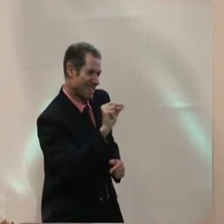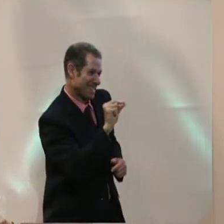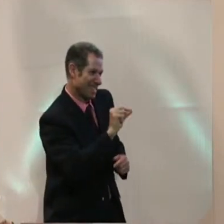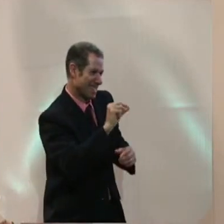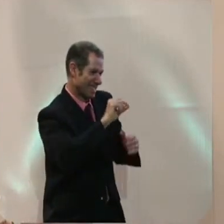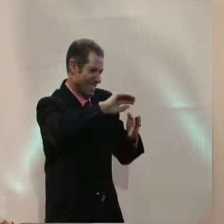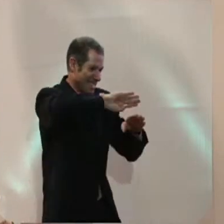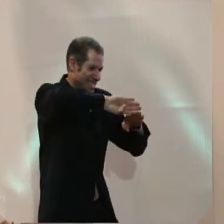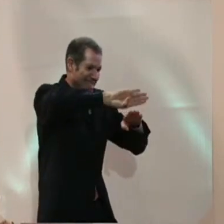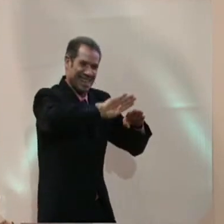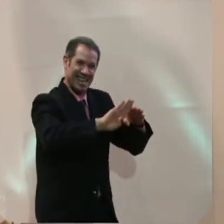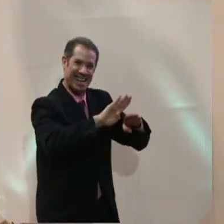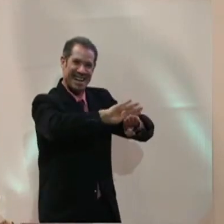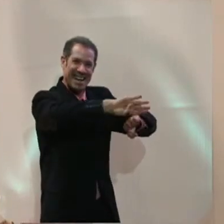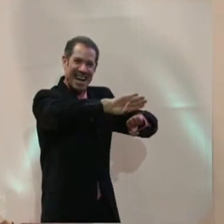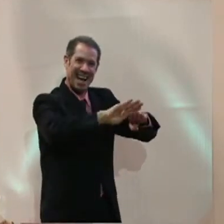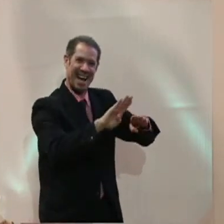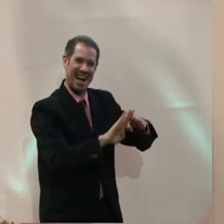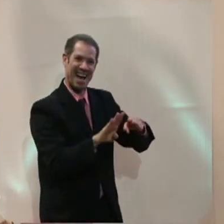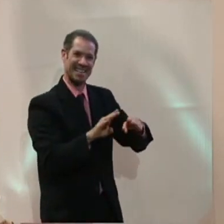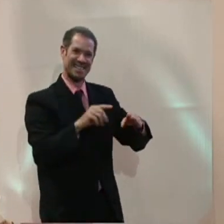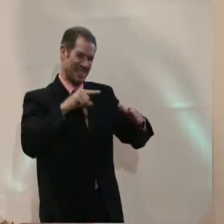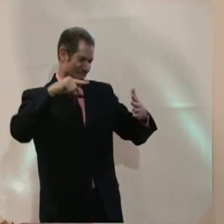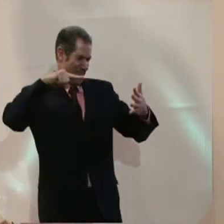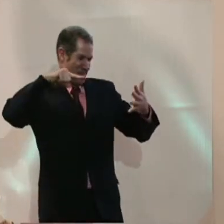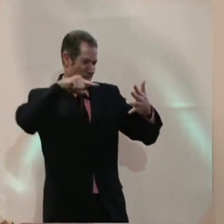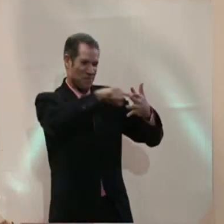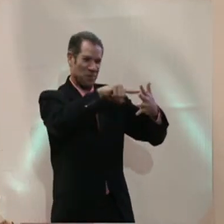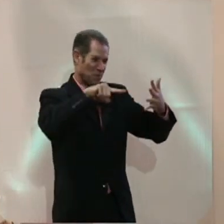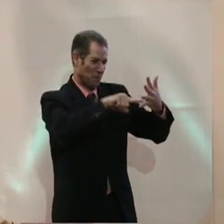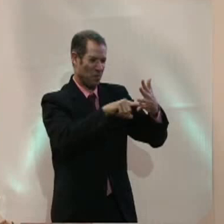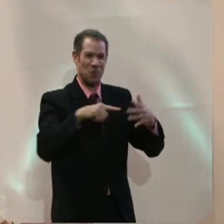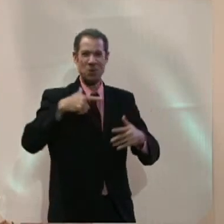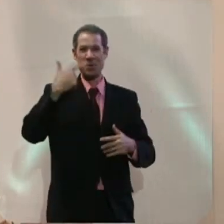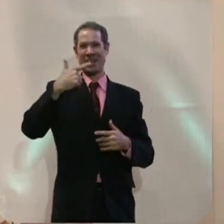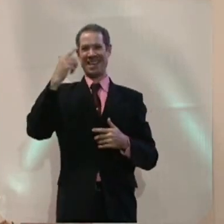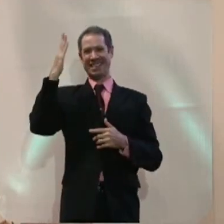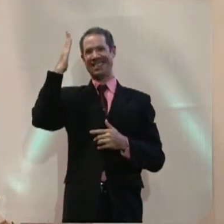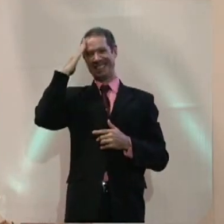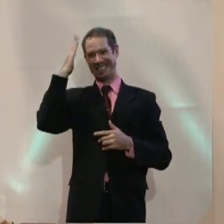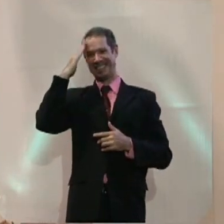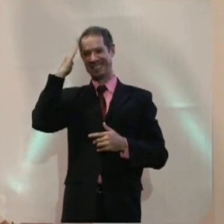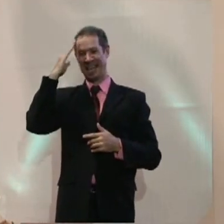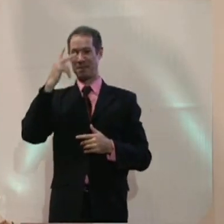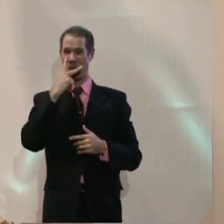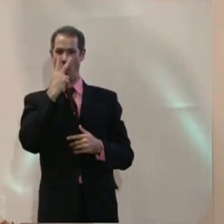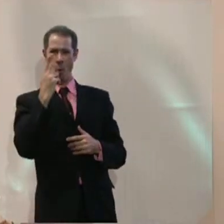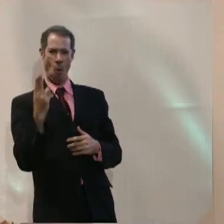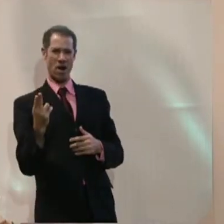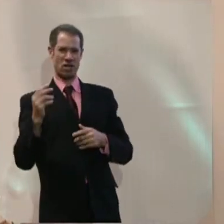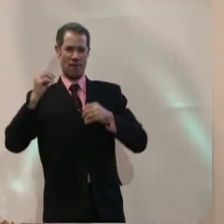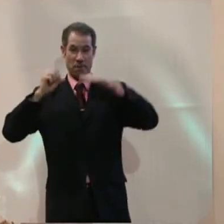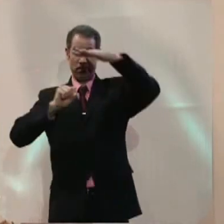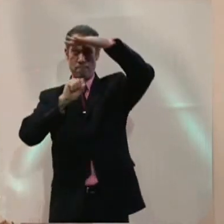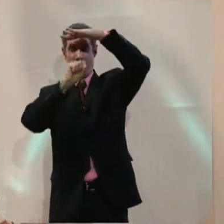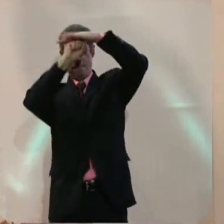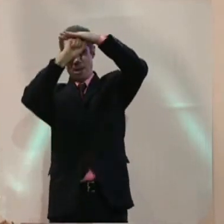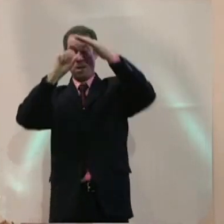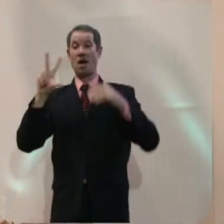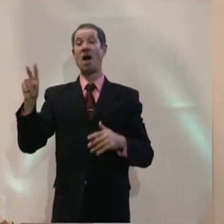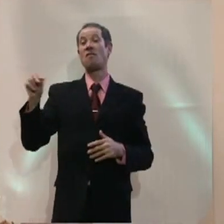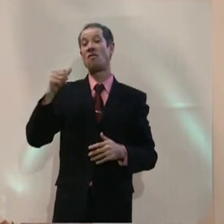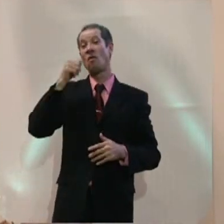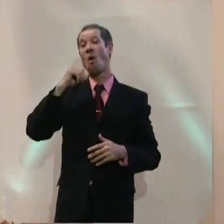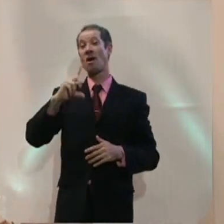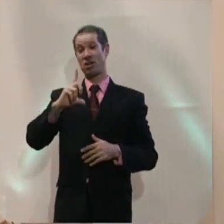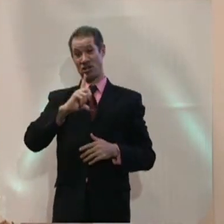casca. E aí cutucava, fazia os furos nos queijos. E sabe, Eu achava que a abundância era aquilo que a vovó